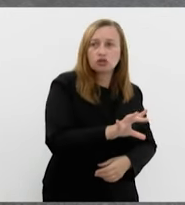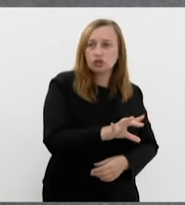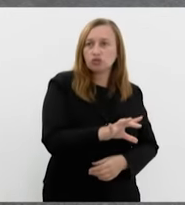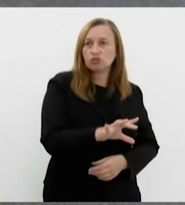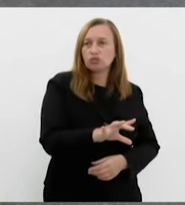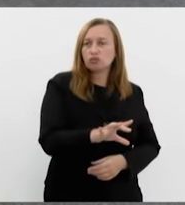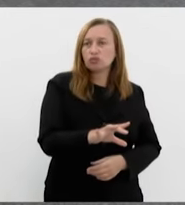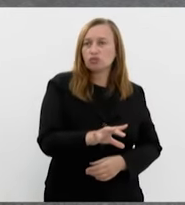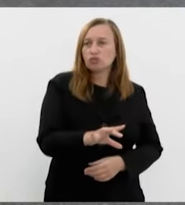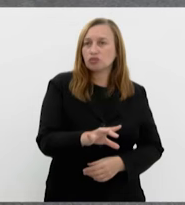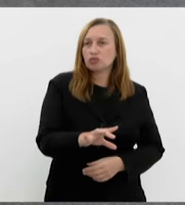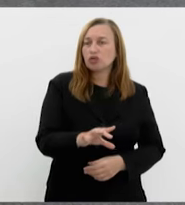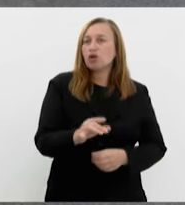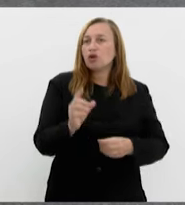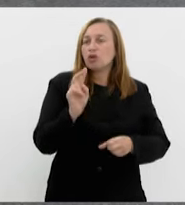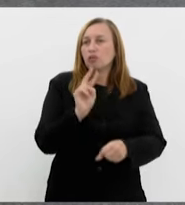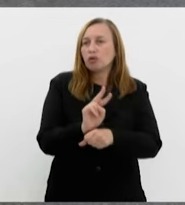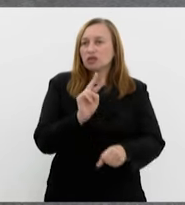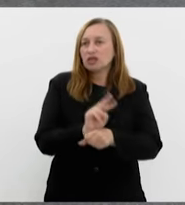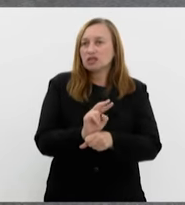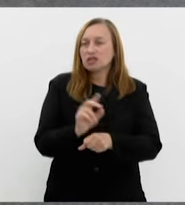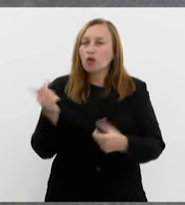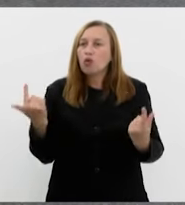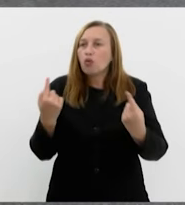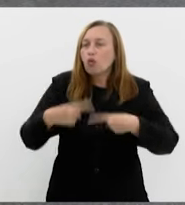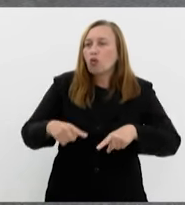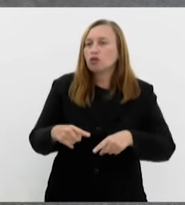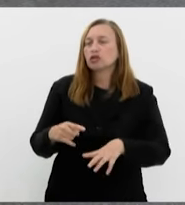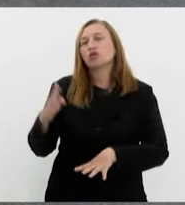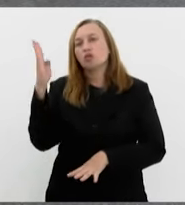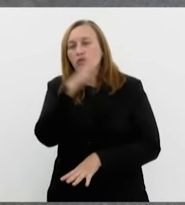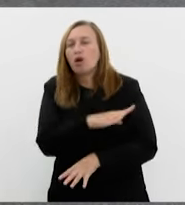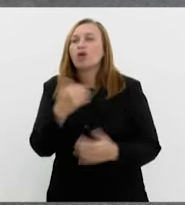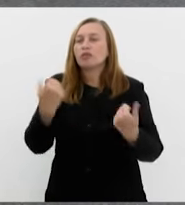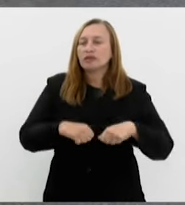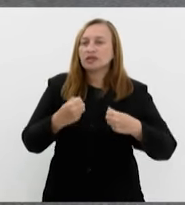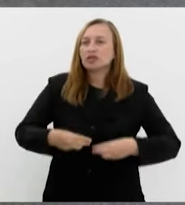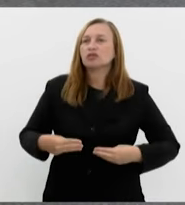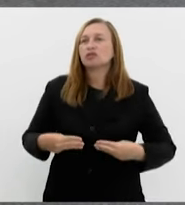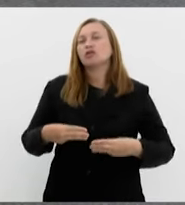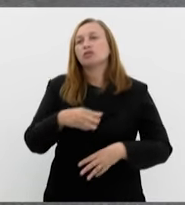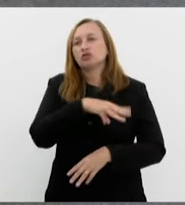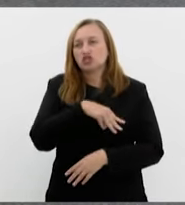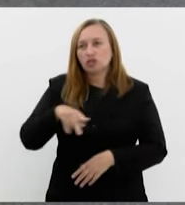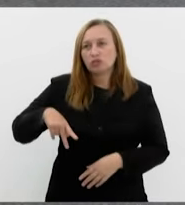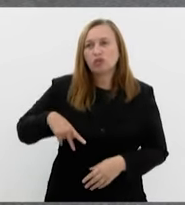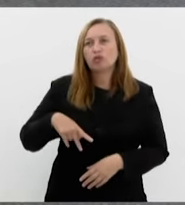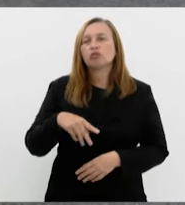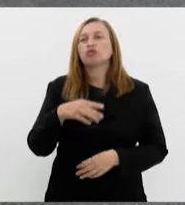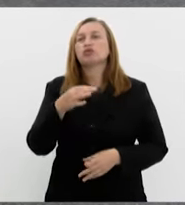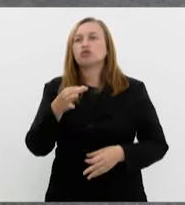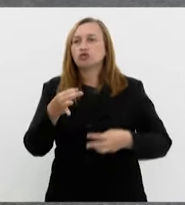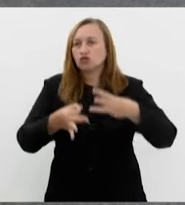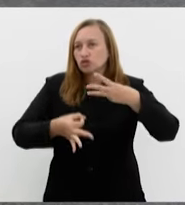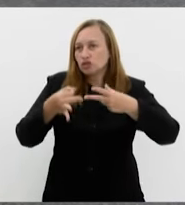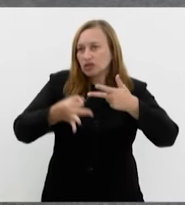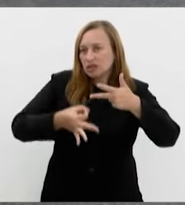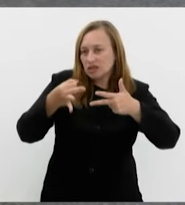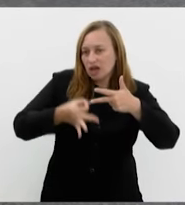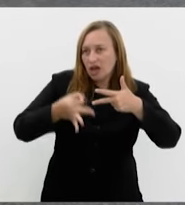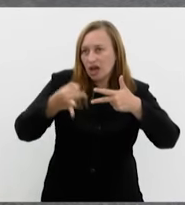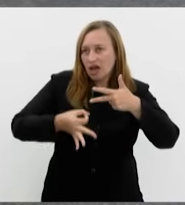mal. Mas que precisamos muito da ajuda do Ministério Público, do Judiciário e do Supremo Tribunal